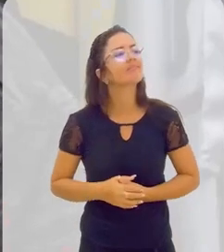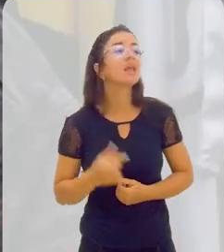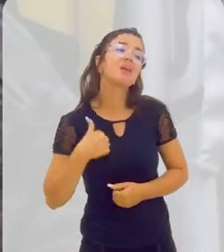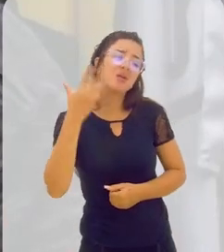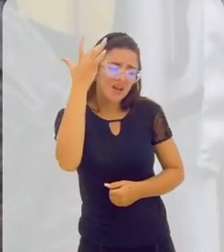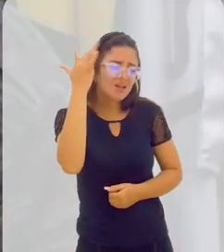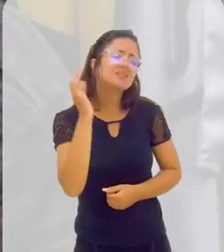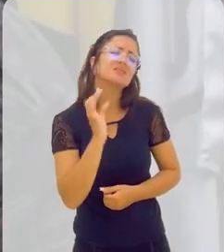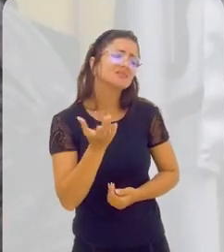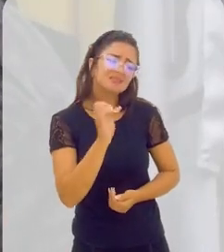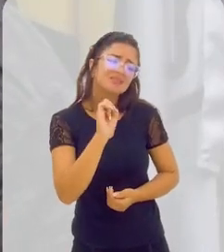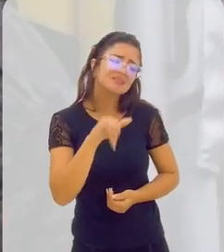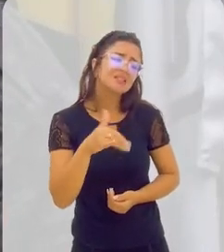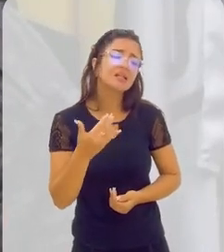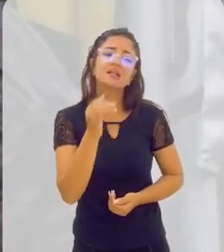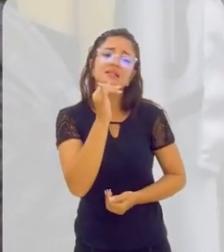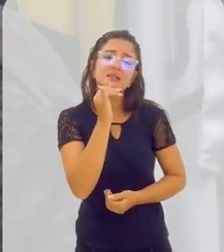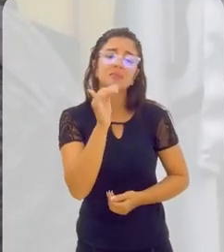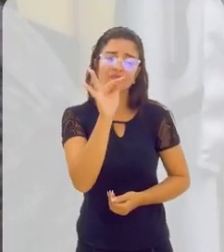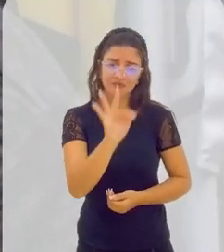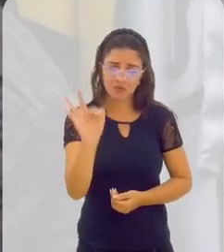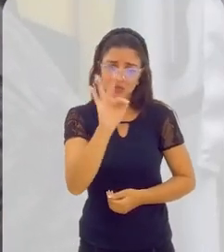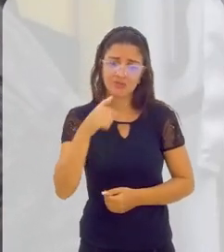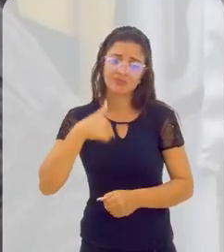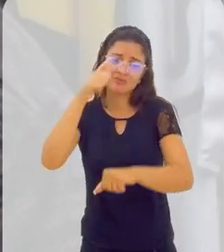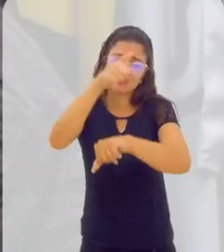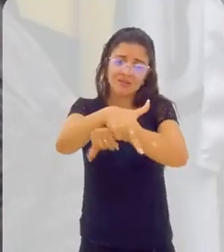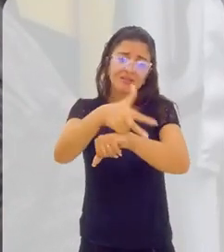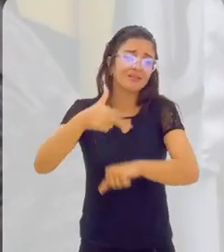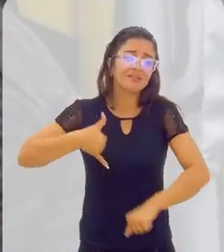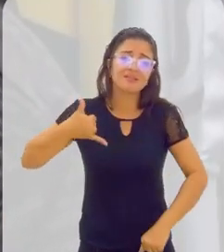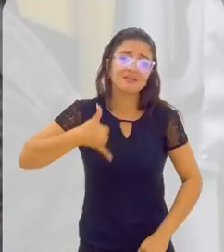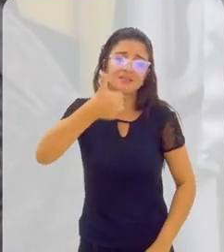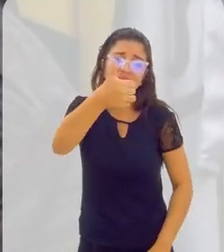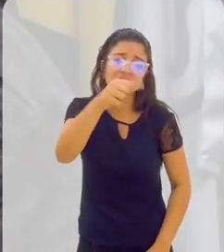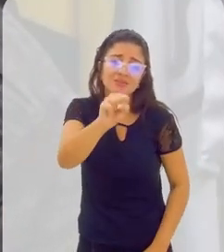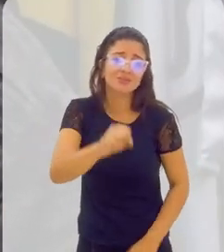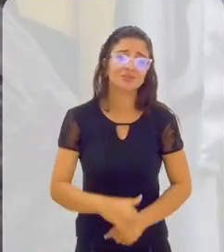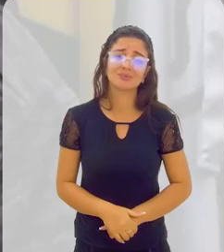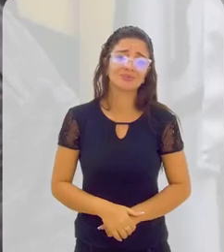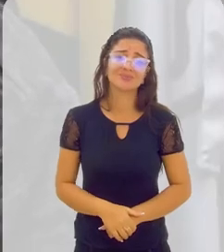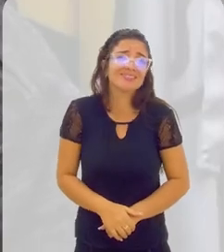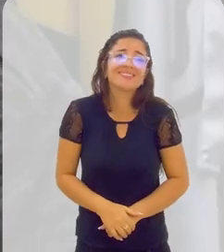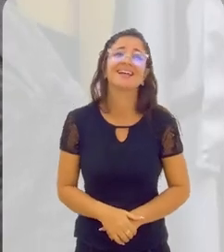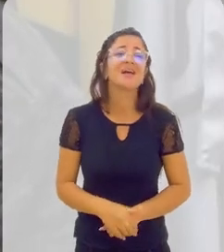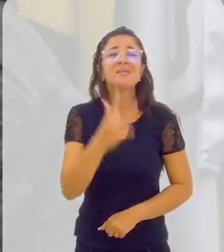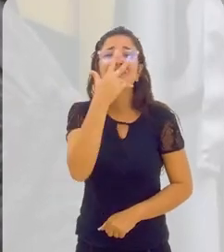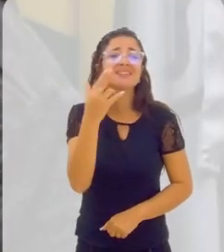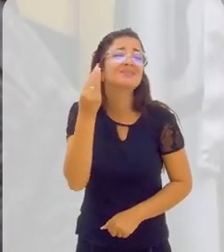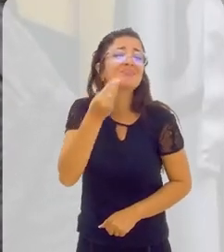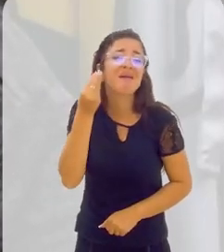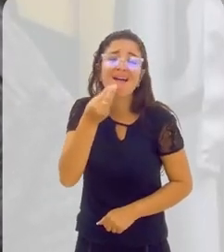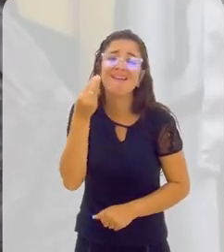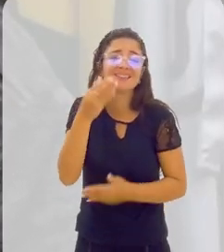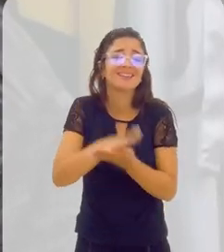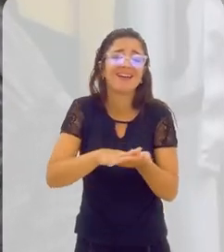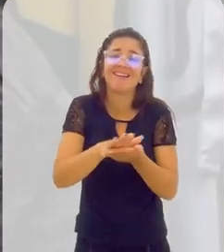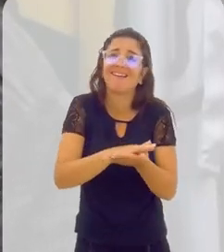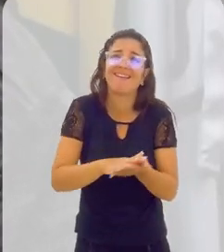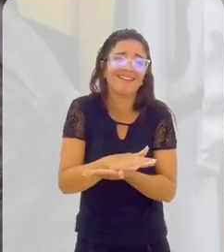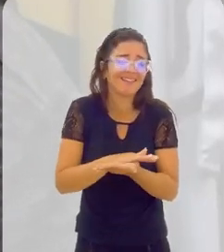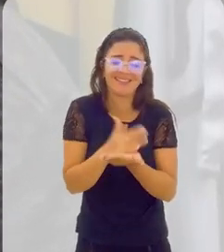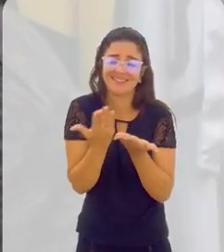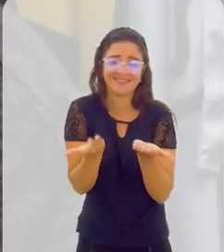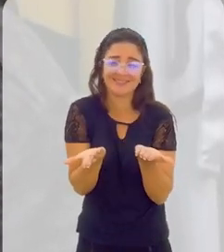acho que sim eu acho assim a gente entra na faculdade com 18 anos não teve visão de nada mas